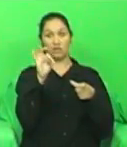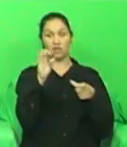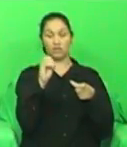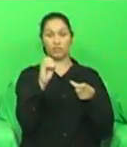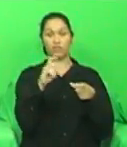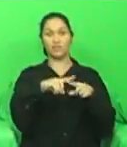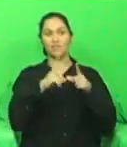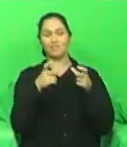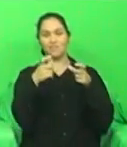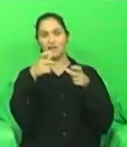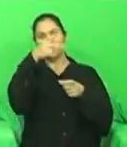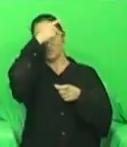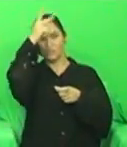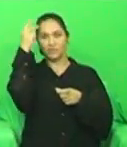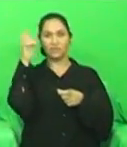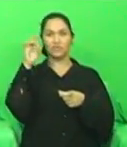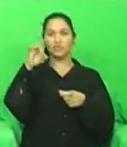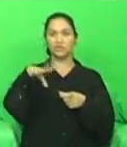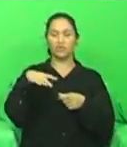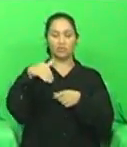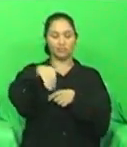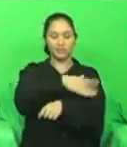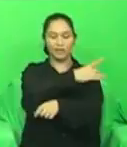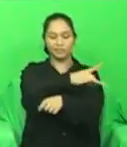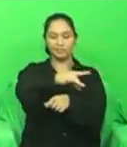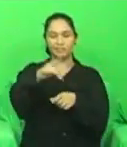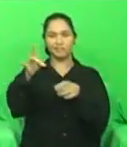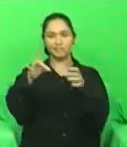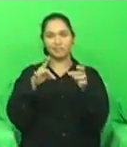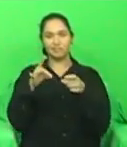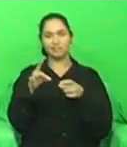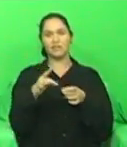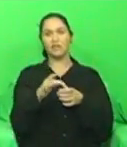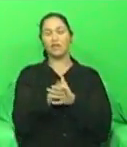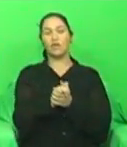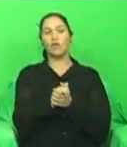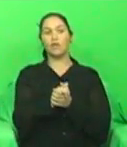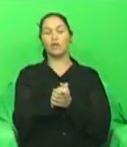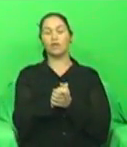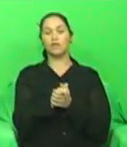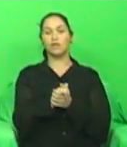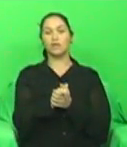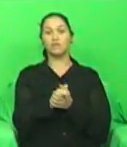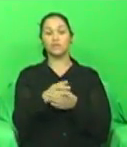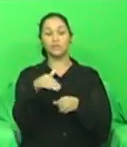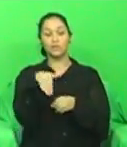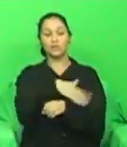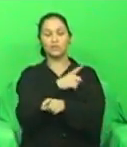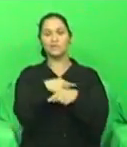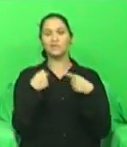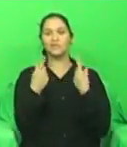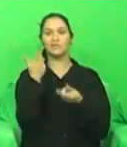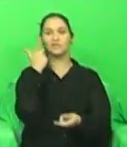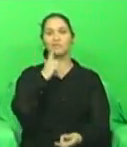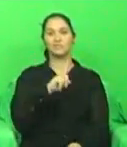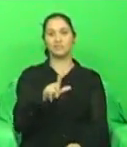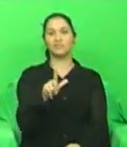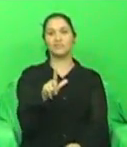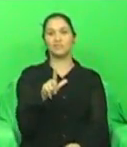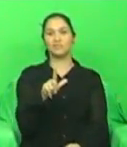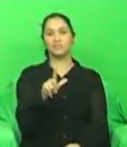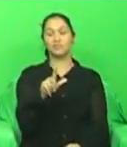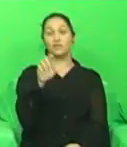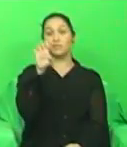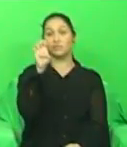deputados do partido do município não tem nenhuma sanção do prefeito que faça as ruas para